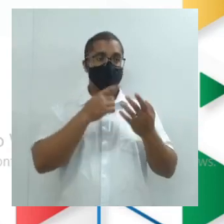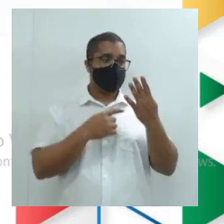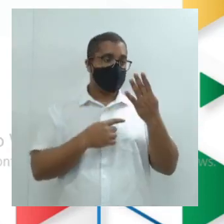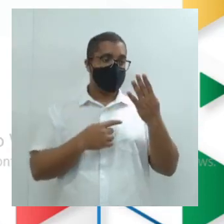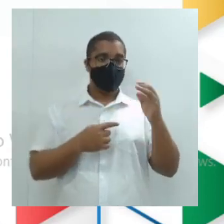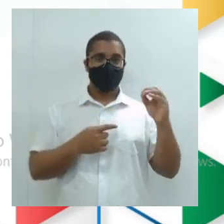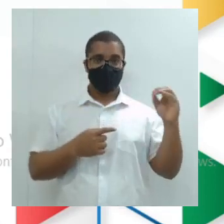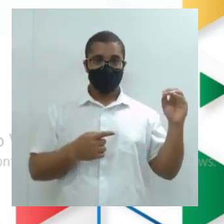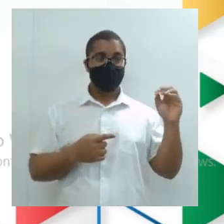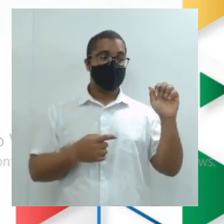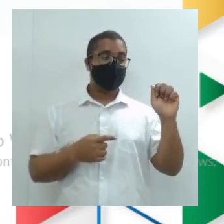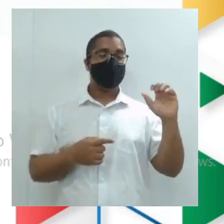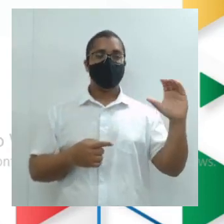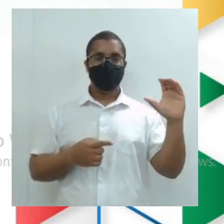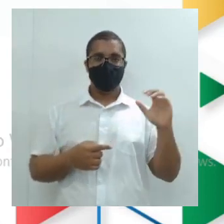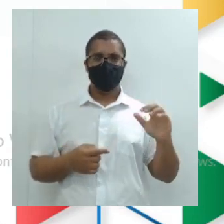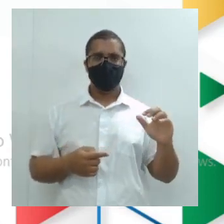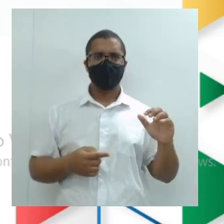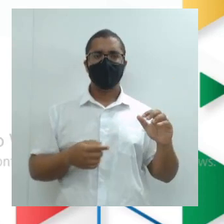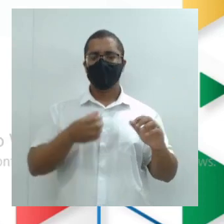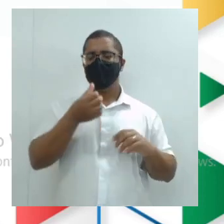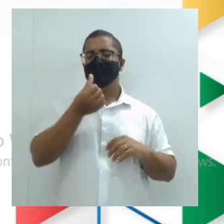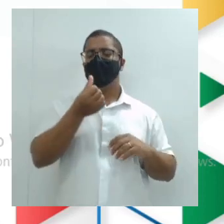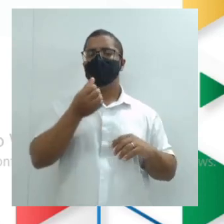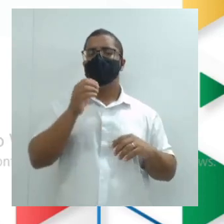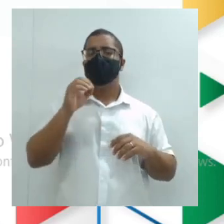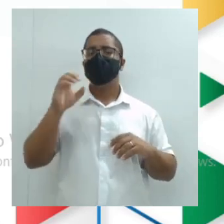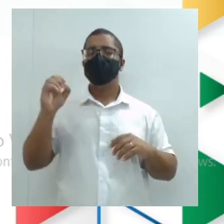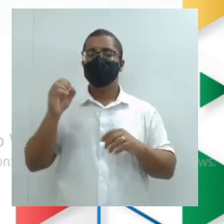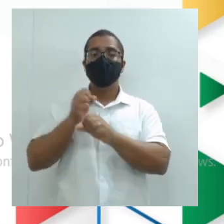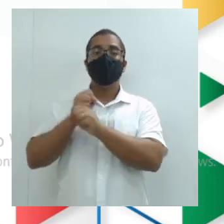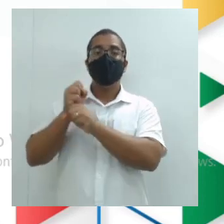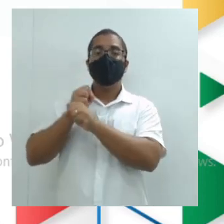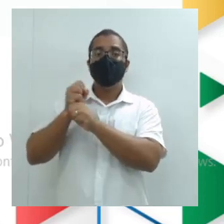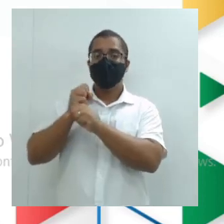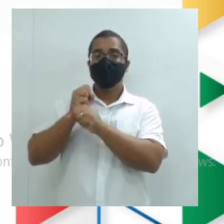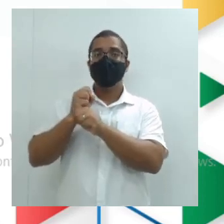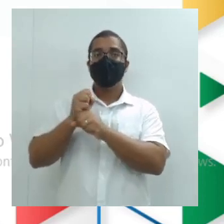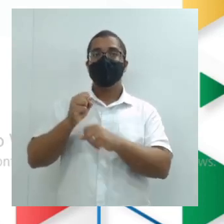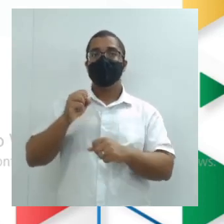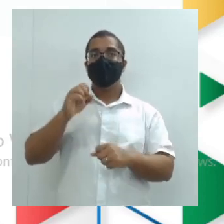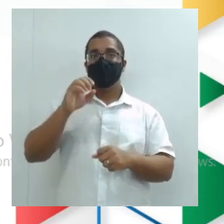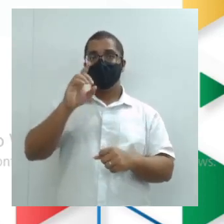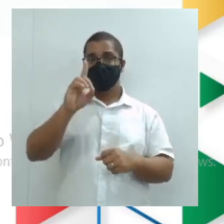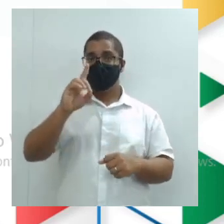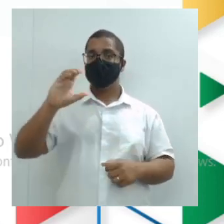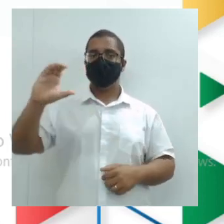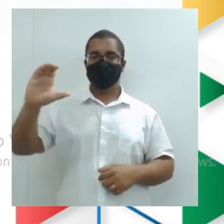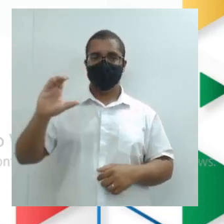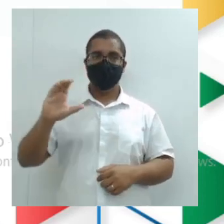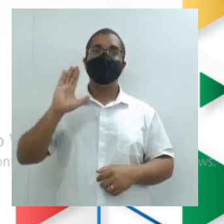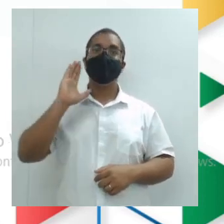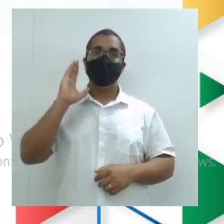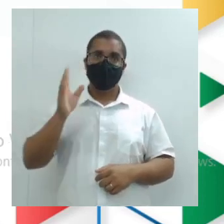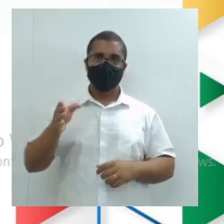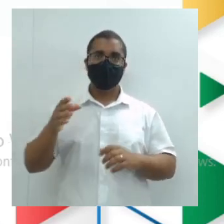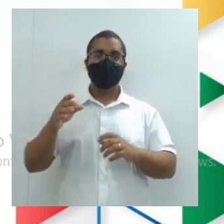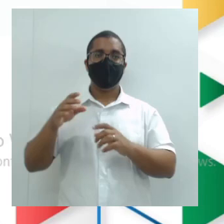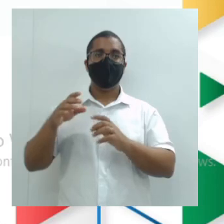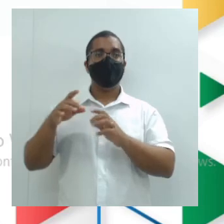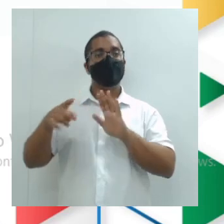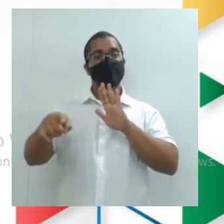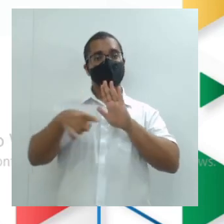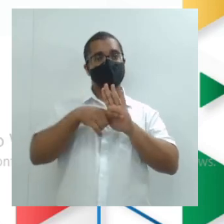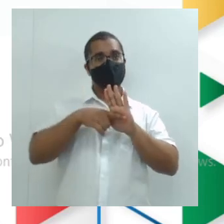de Cristo. 600 anos depois de Cristo, os hindus já usavam quantidade negativa. Olha como